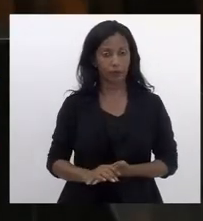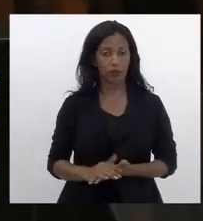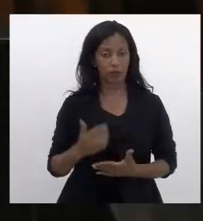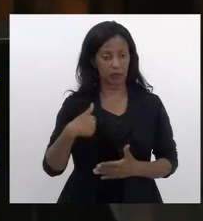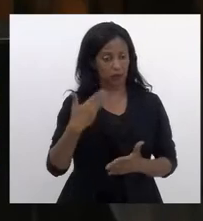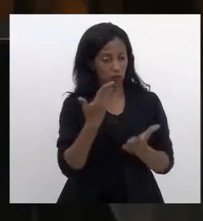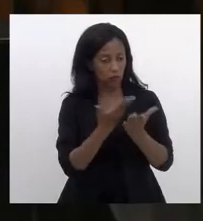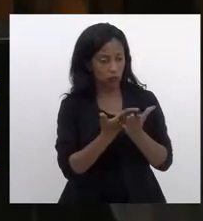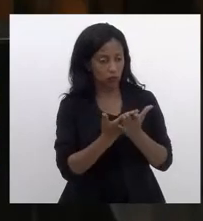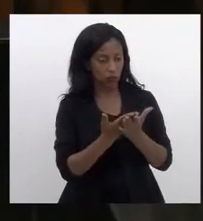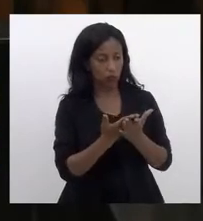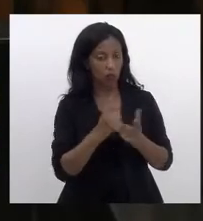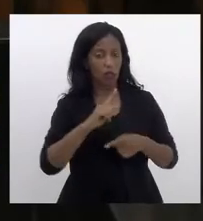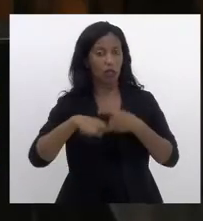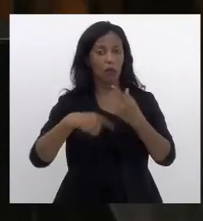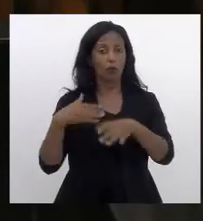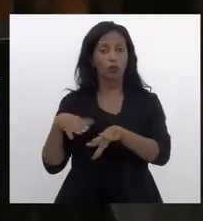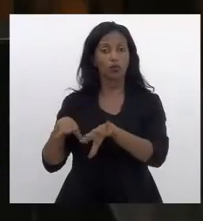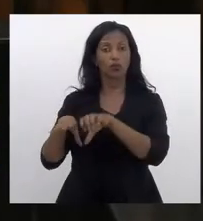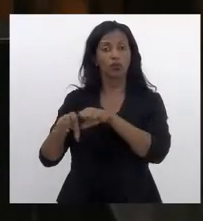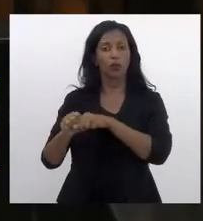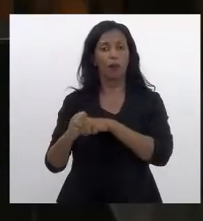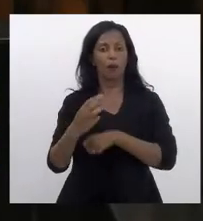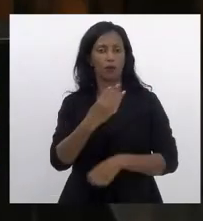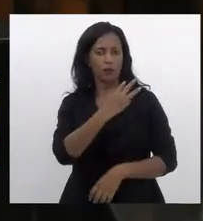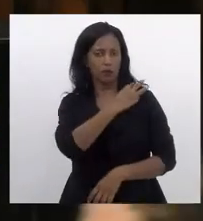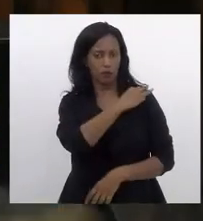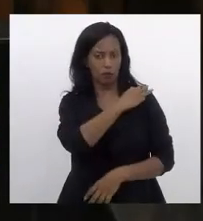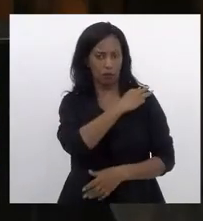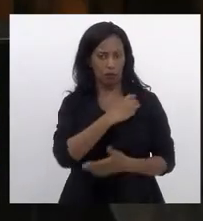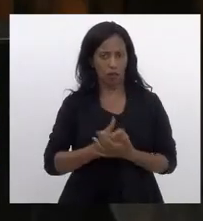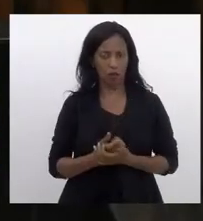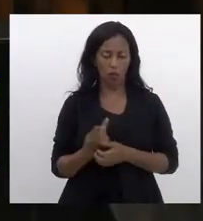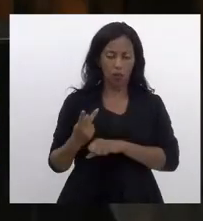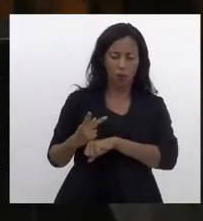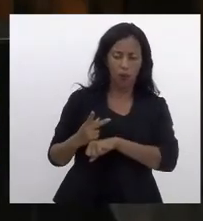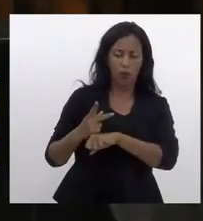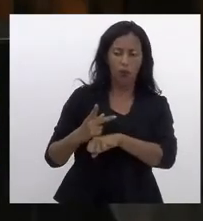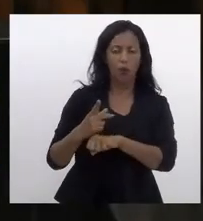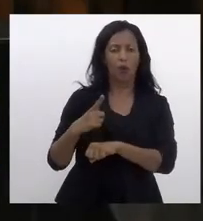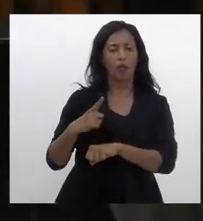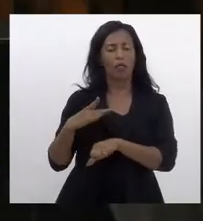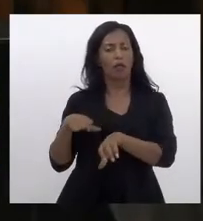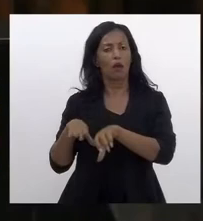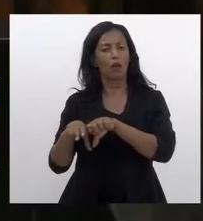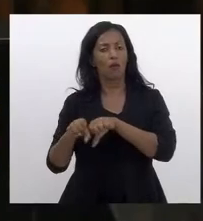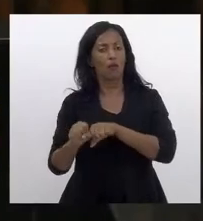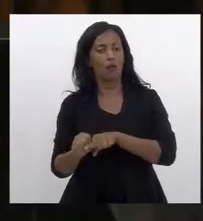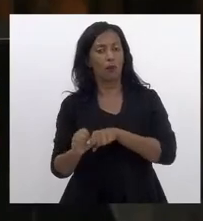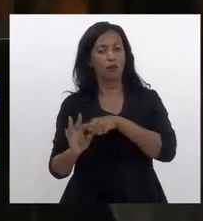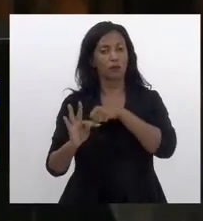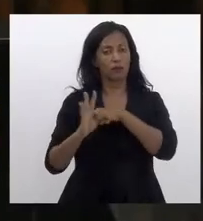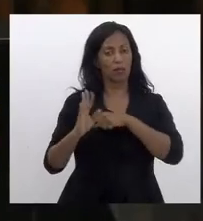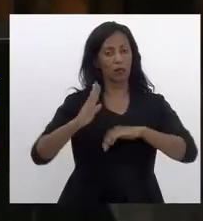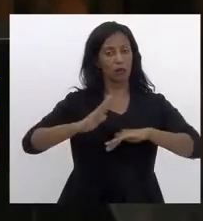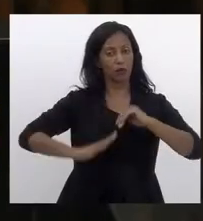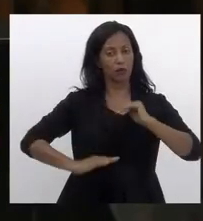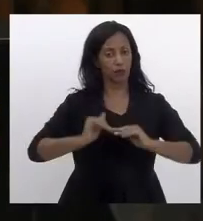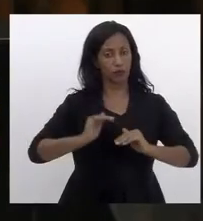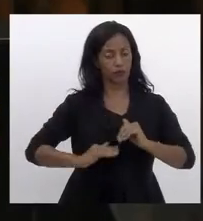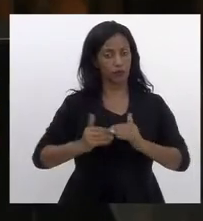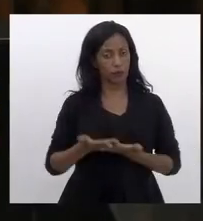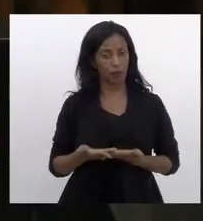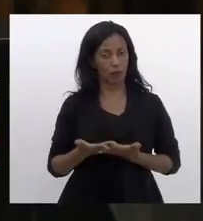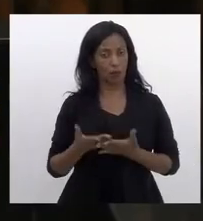cursa após concluir o ensino médio, buscando ter uma formação técnico-profissional.